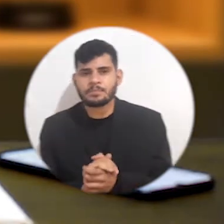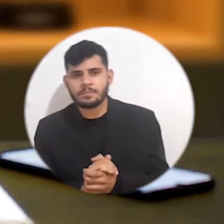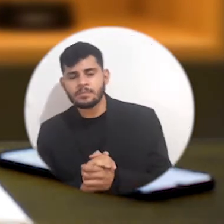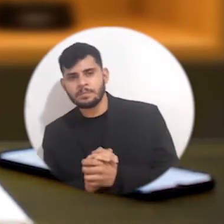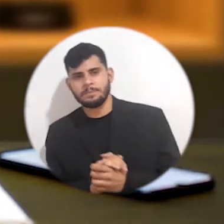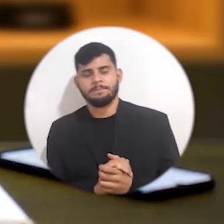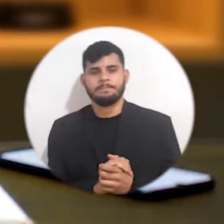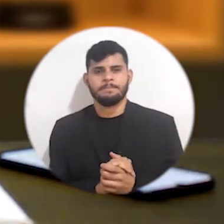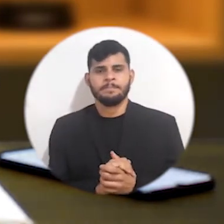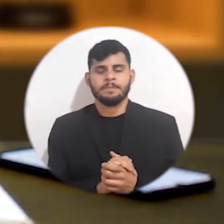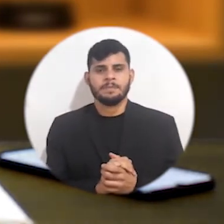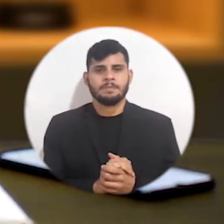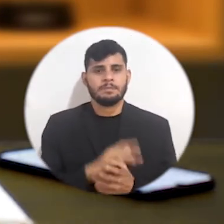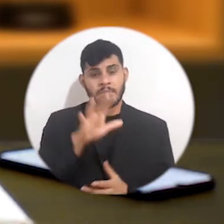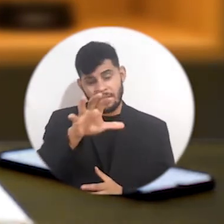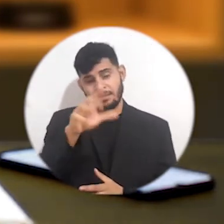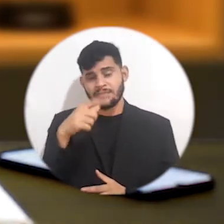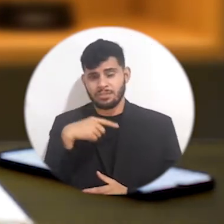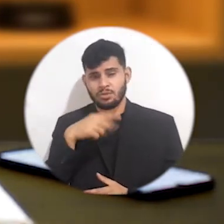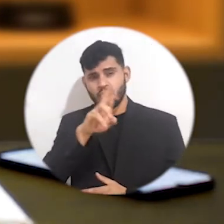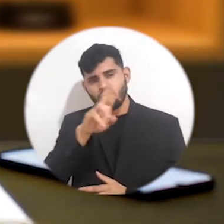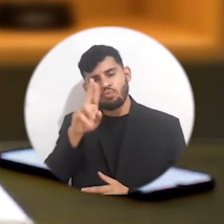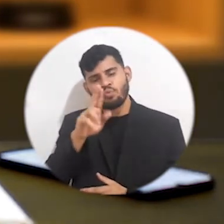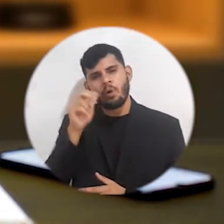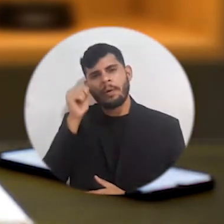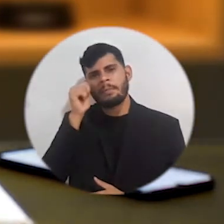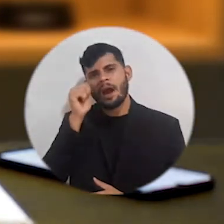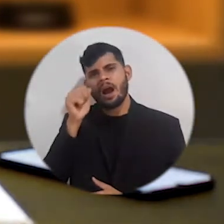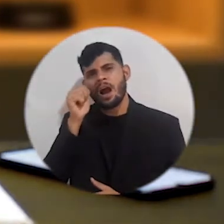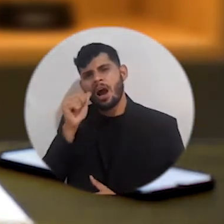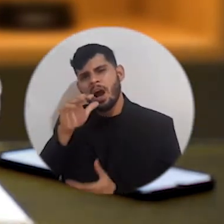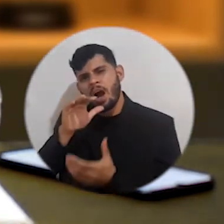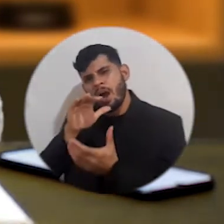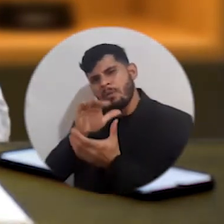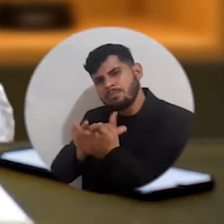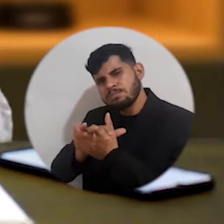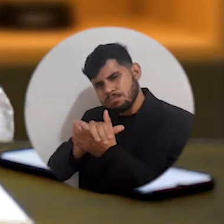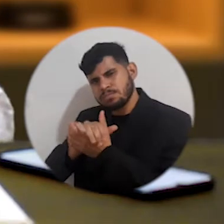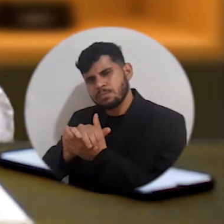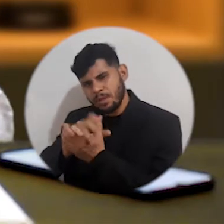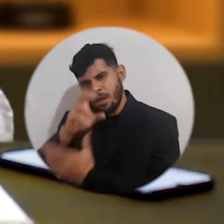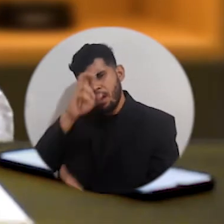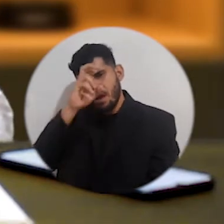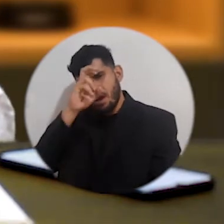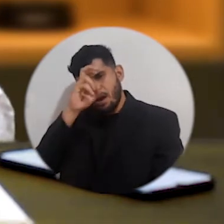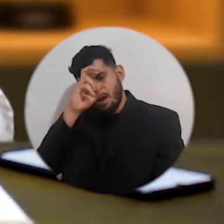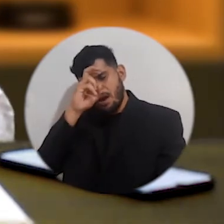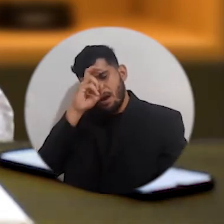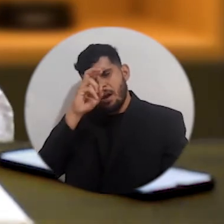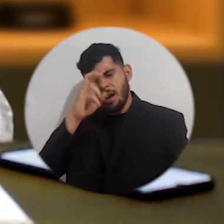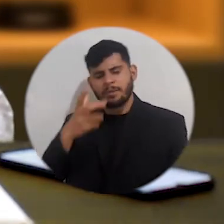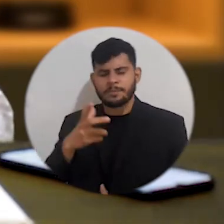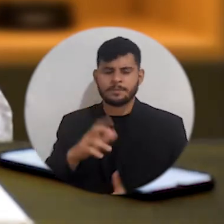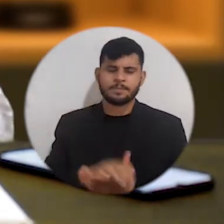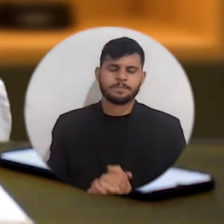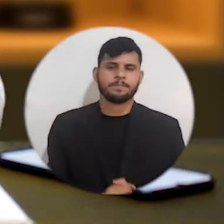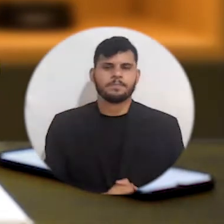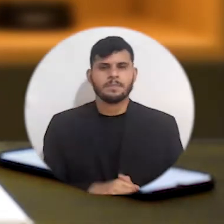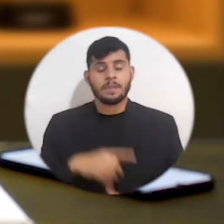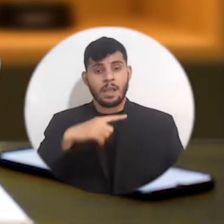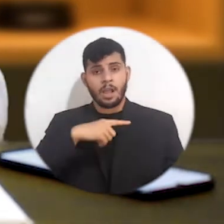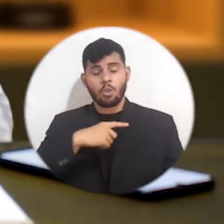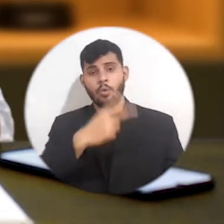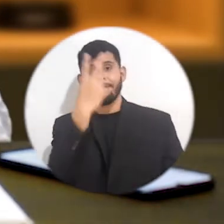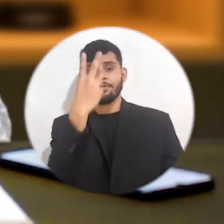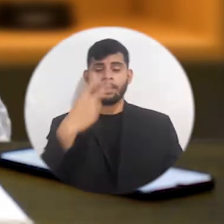sei, Asenate ou Asenate. Deve ser Asenate ou Asenate. Era uma egípcia. E